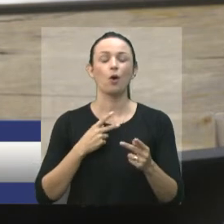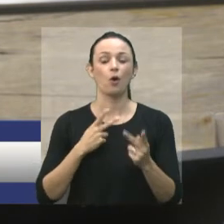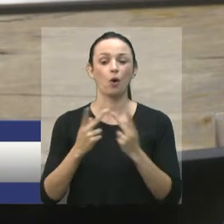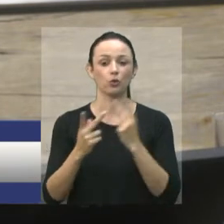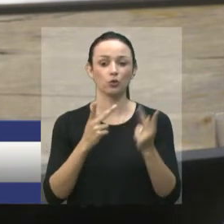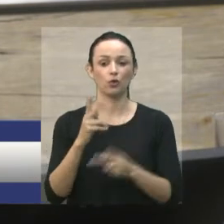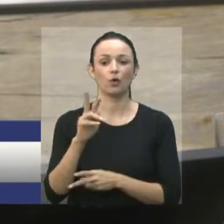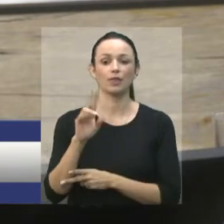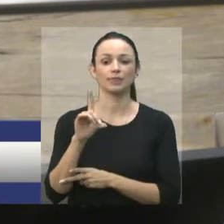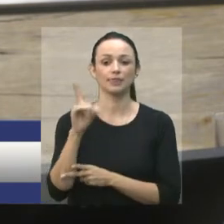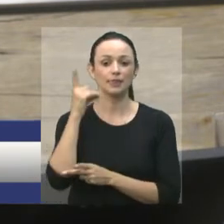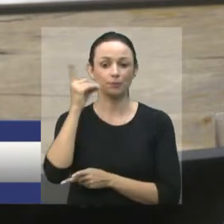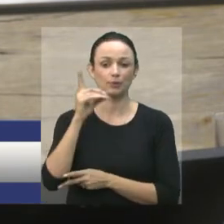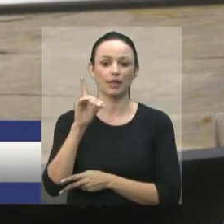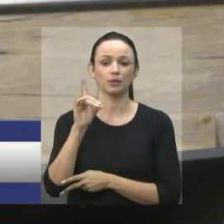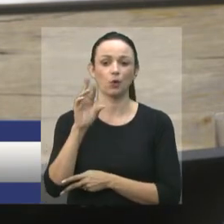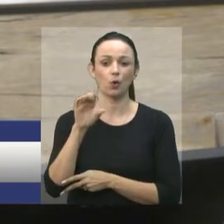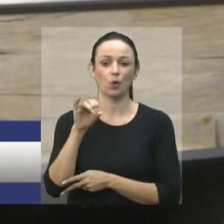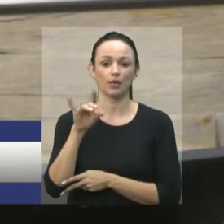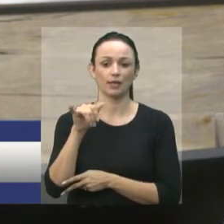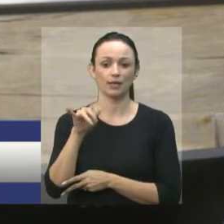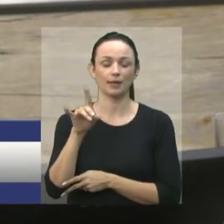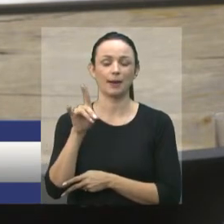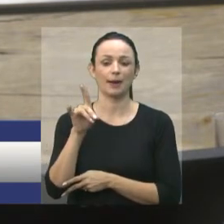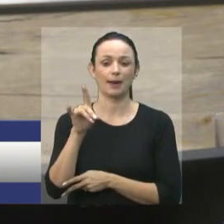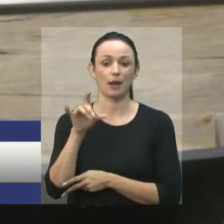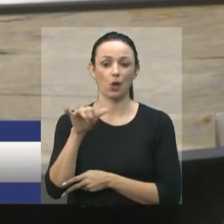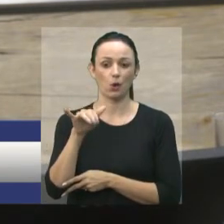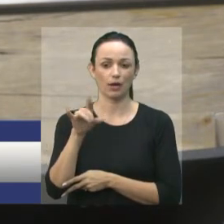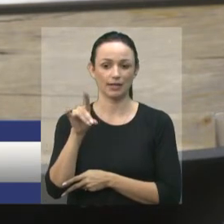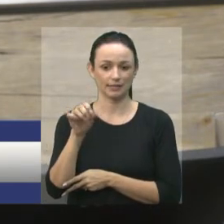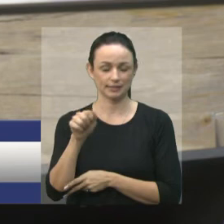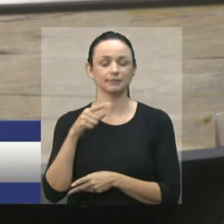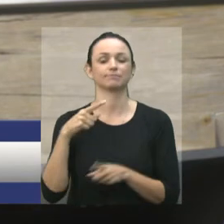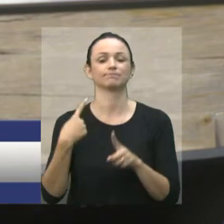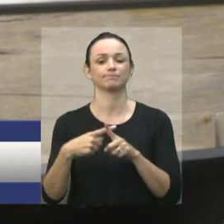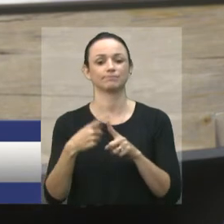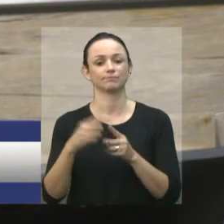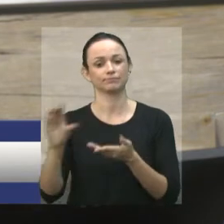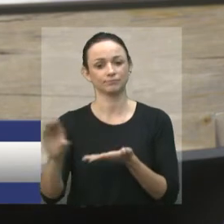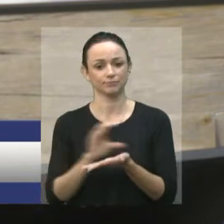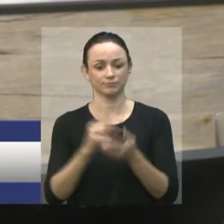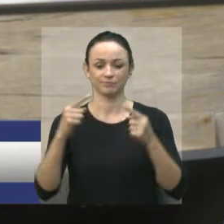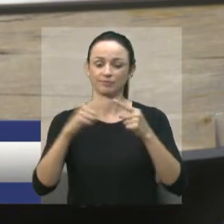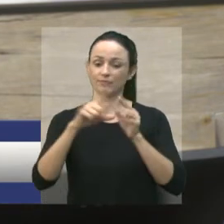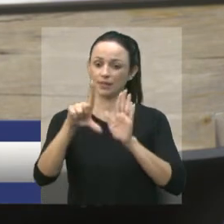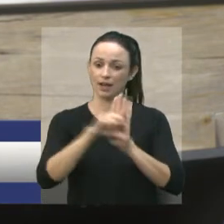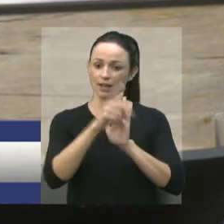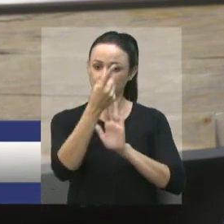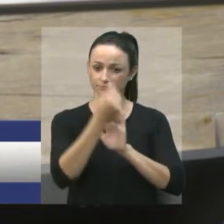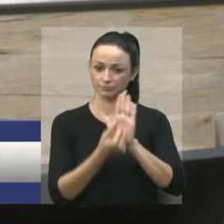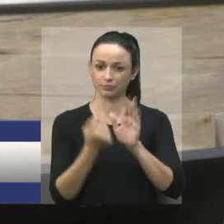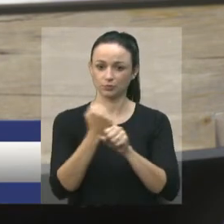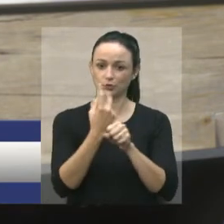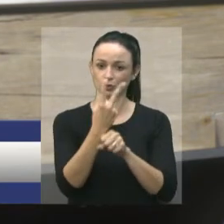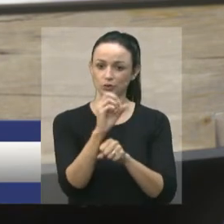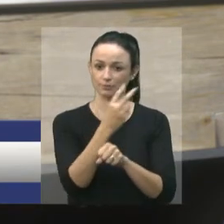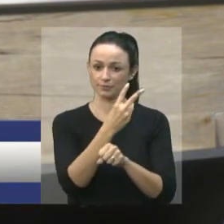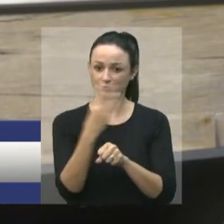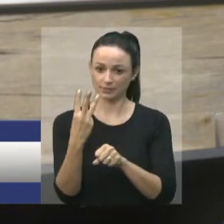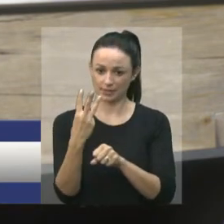Pacheco Ferreira, prevendo que sejam deixados os recursos correspondentes na lei orçamentária para o exercício financeiro